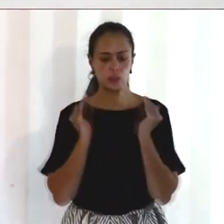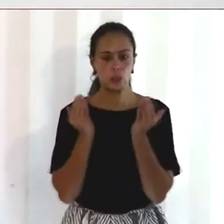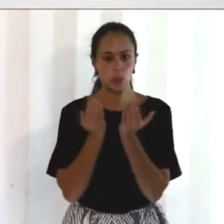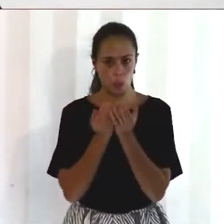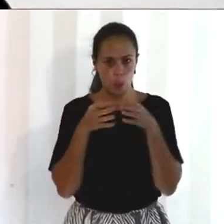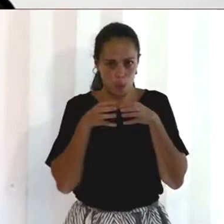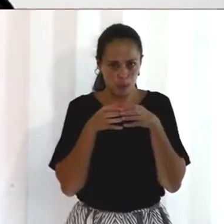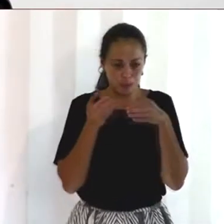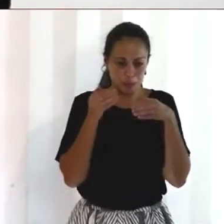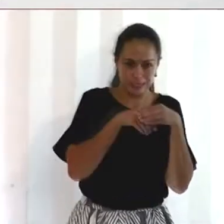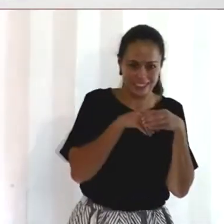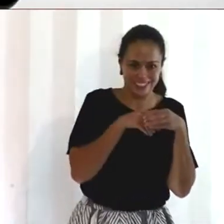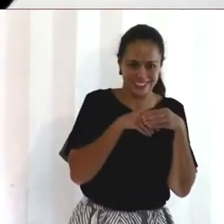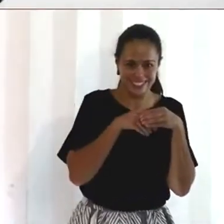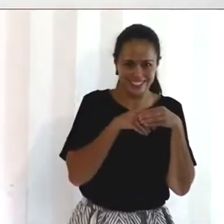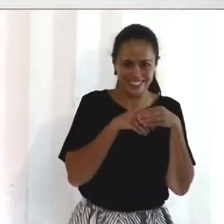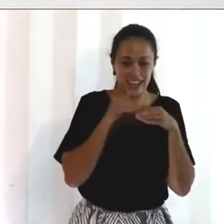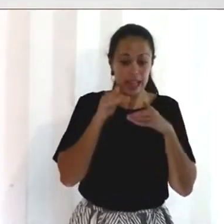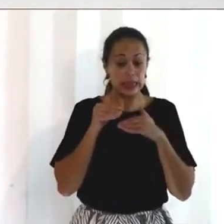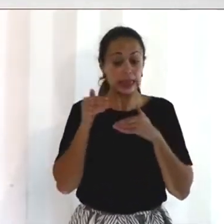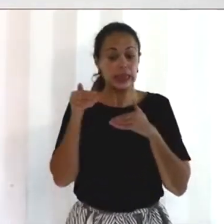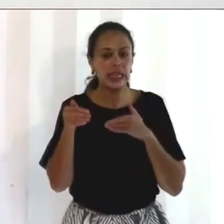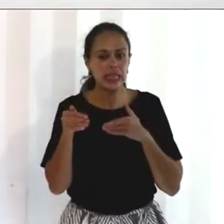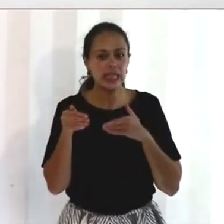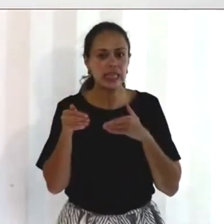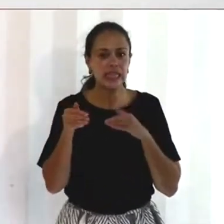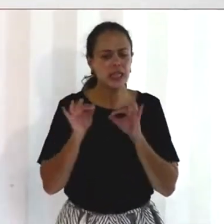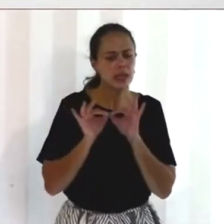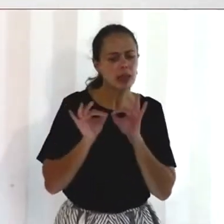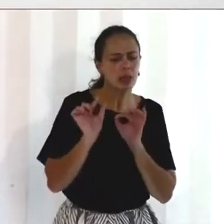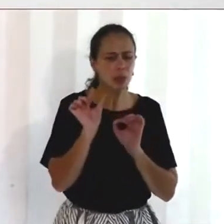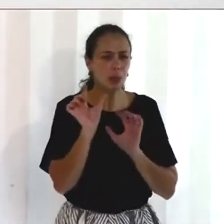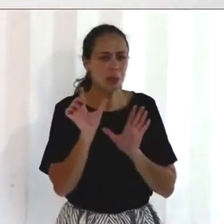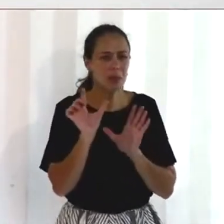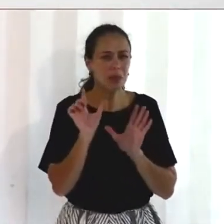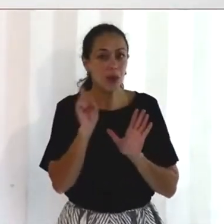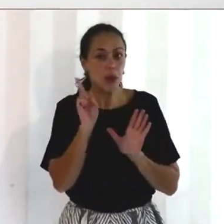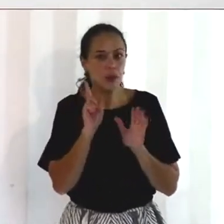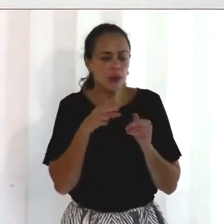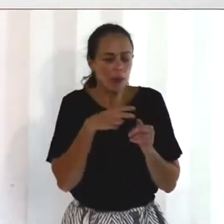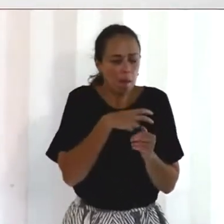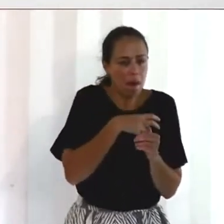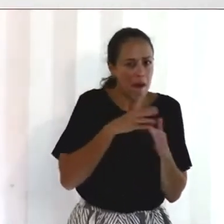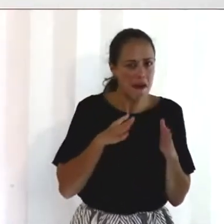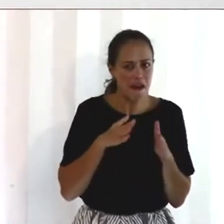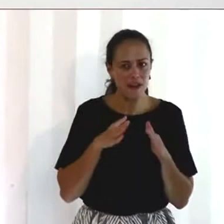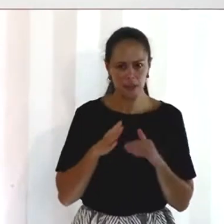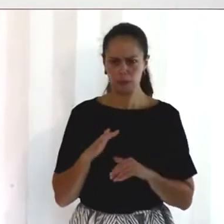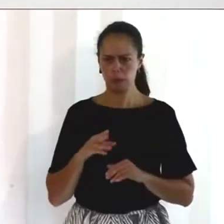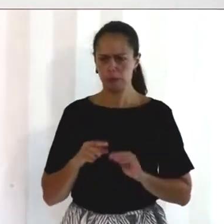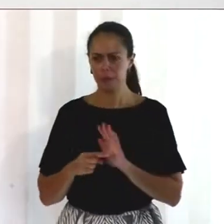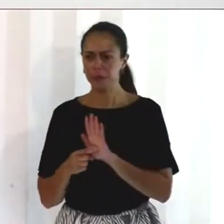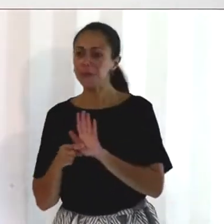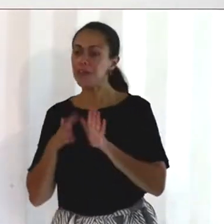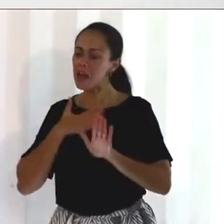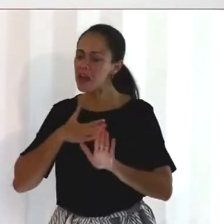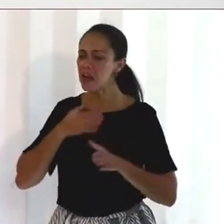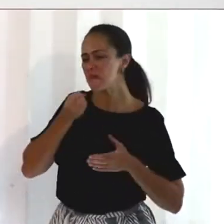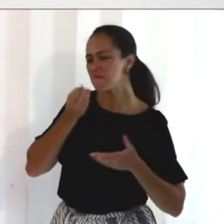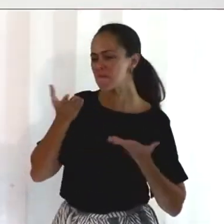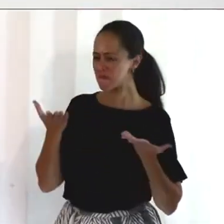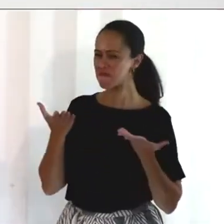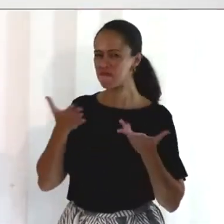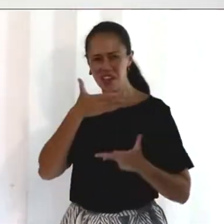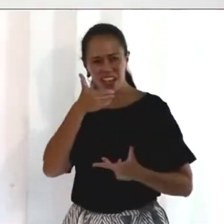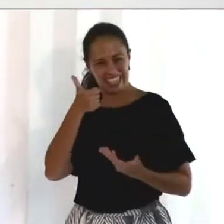como se fosse uma faixa de neblina, alguma coisa que impeça. Ninguém de nós gostaria de dizer,